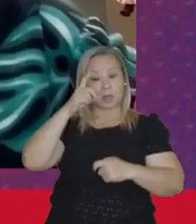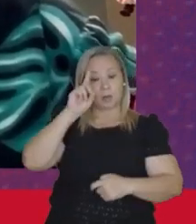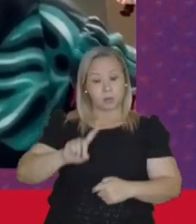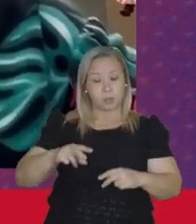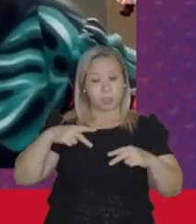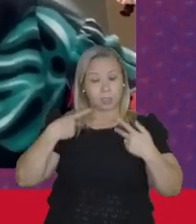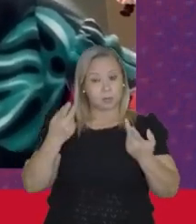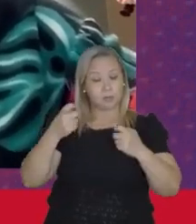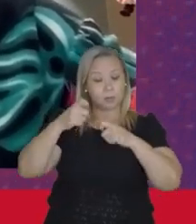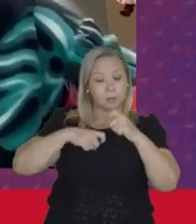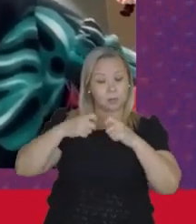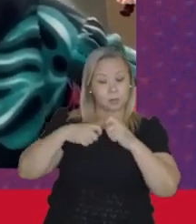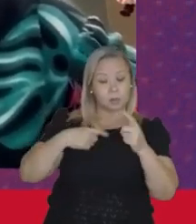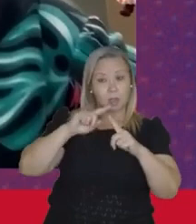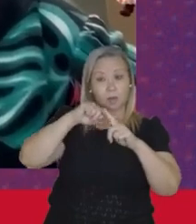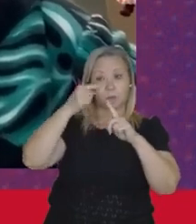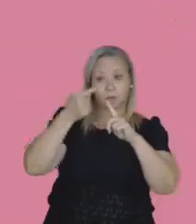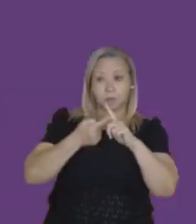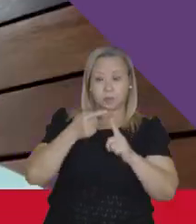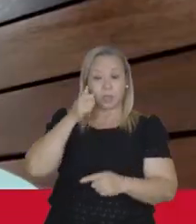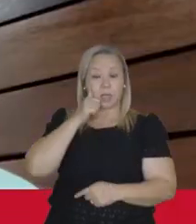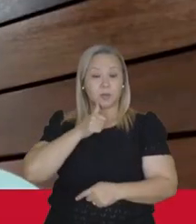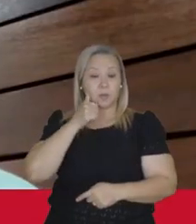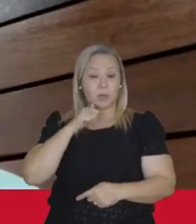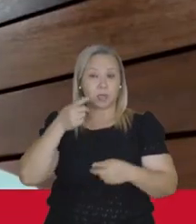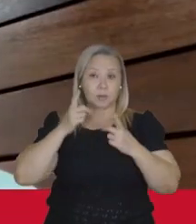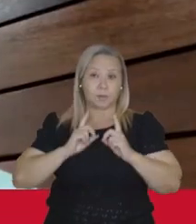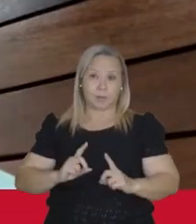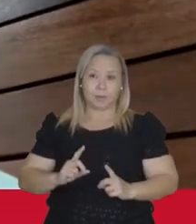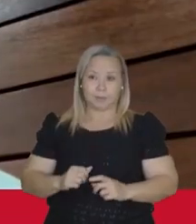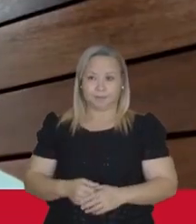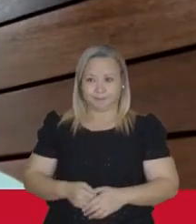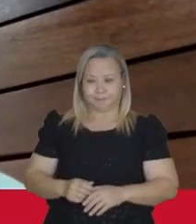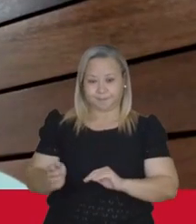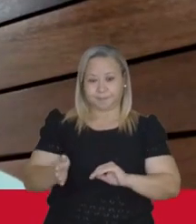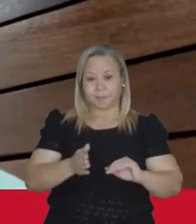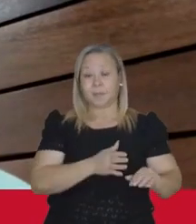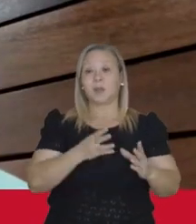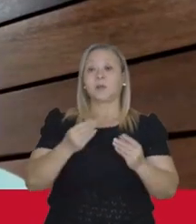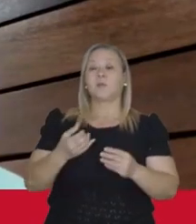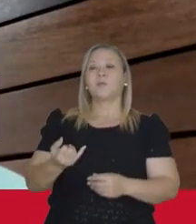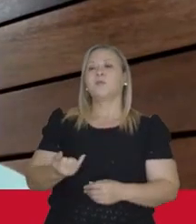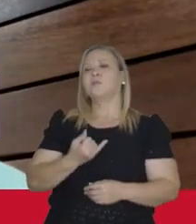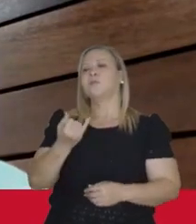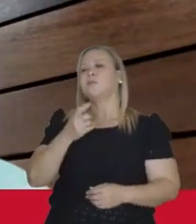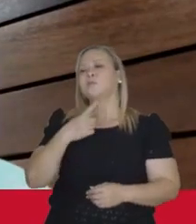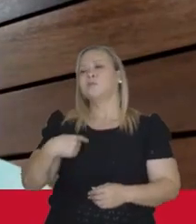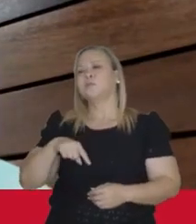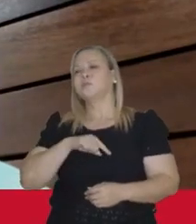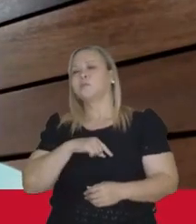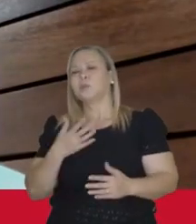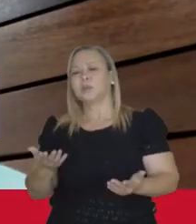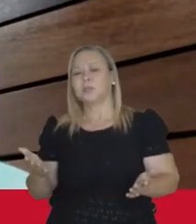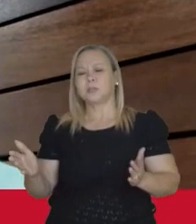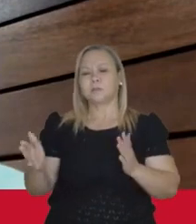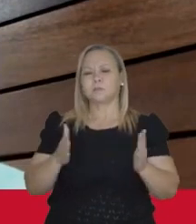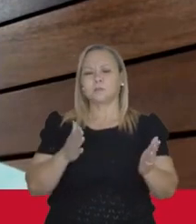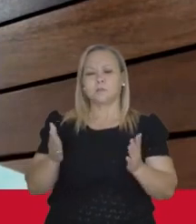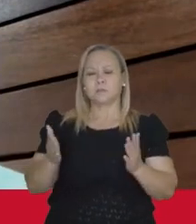sexuais e reprodutivos das mulheres com deficiência. É muito importante a gente situar